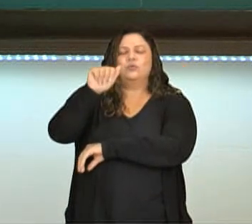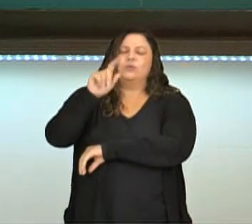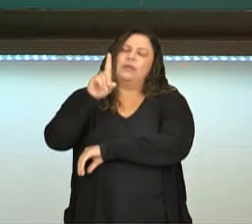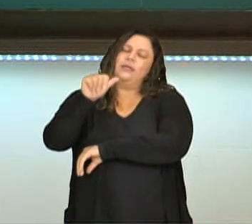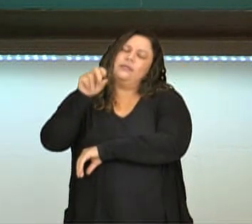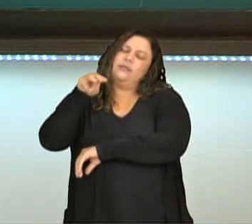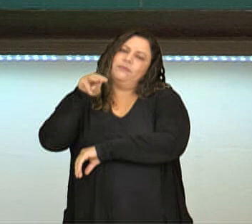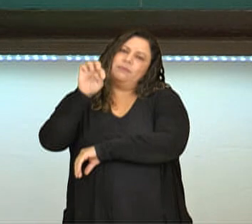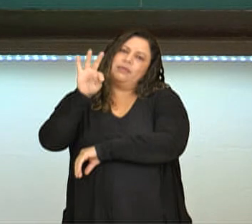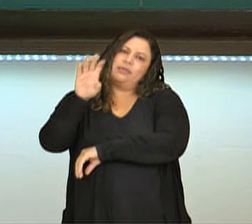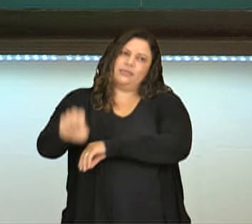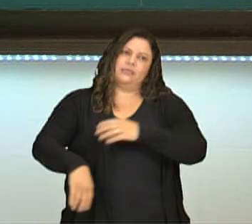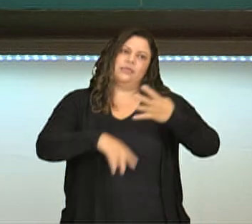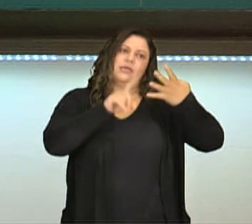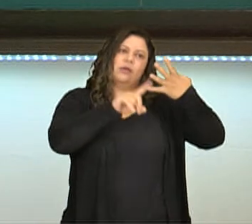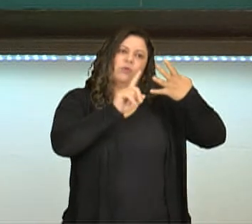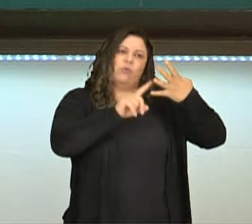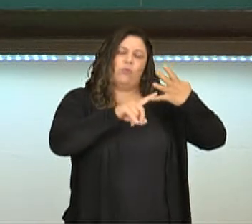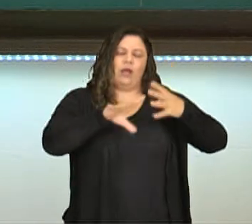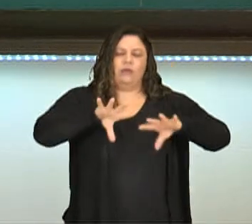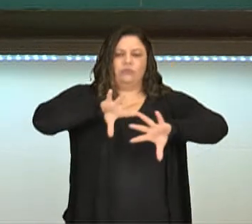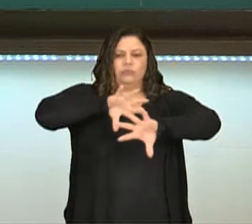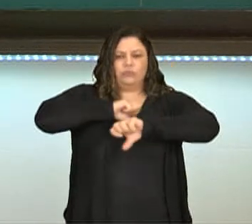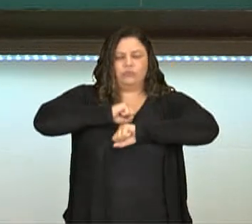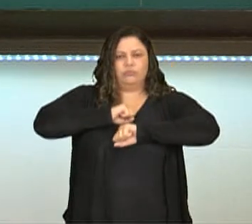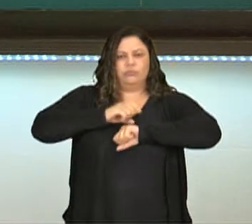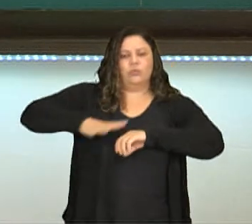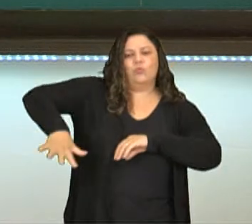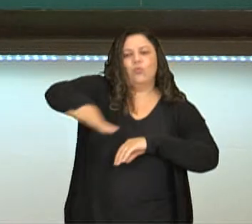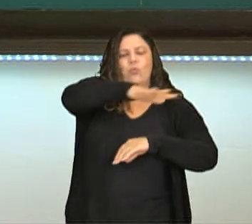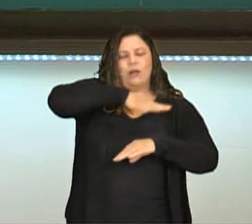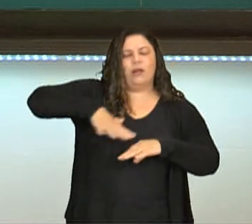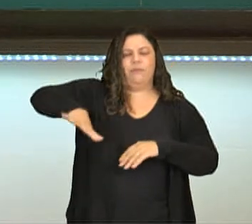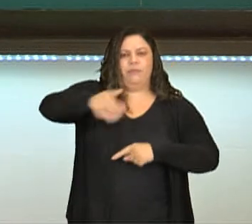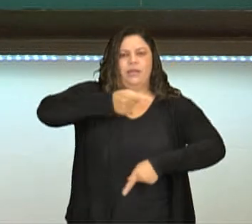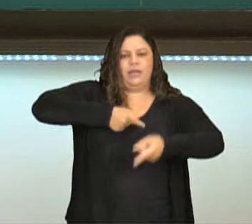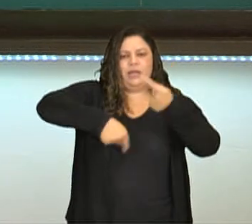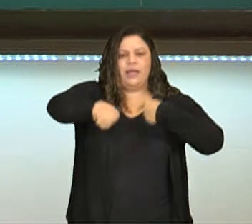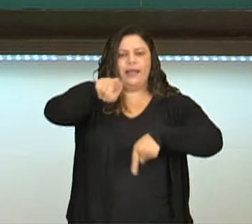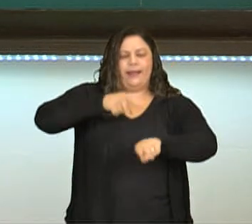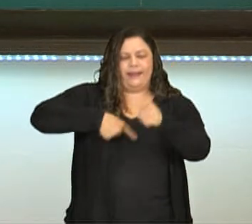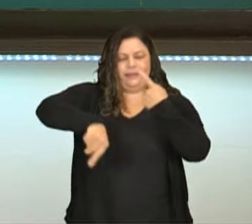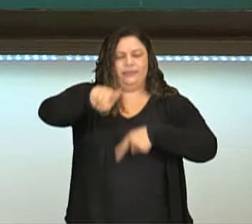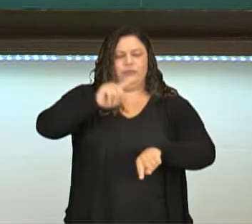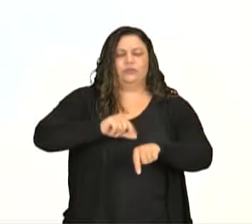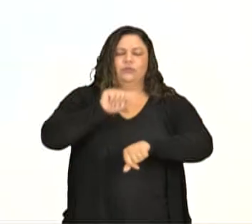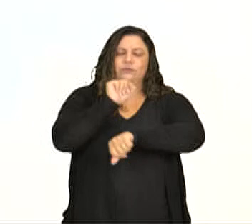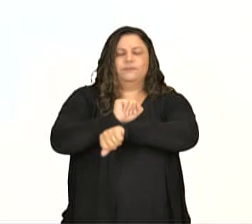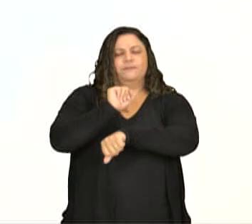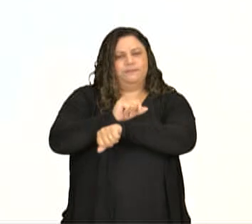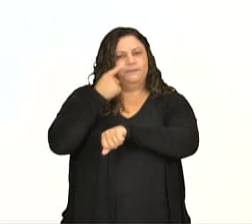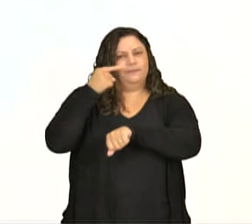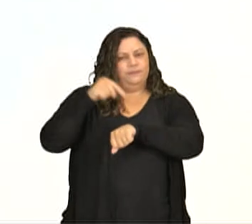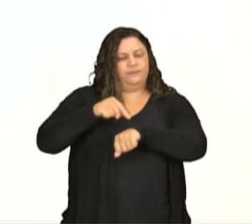alternativa, respondem a estímulos do ambiente. Bem tranquilinha essa, mas a gente já volta, vou dar um tempinho para vocês tentarem fazer.